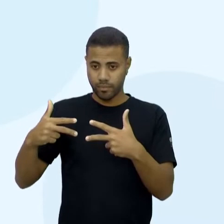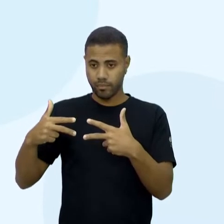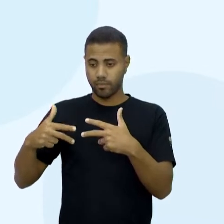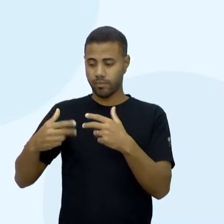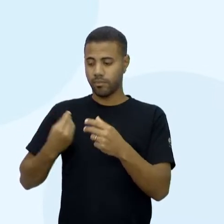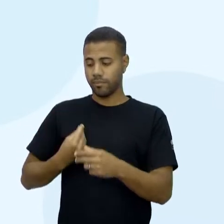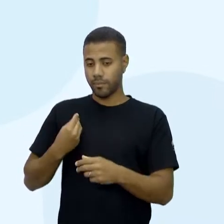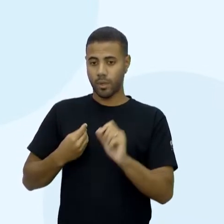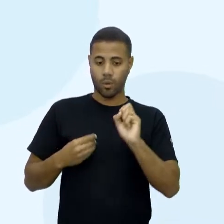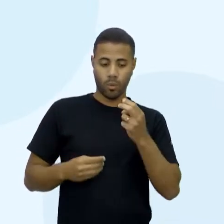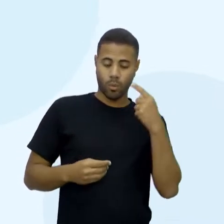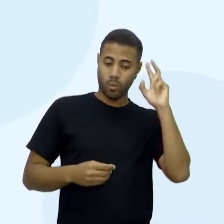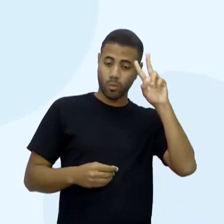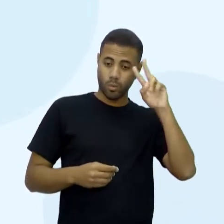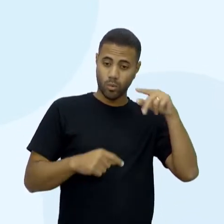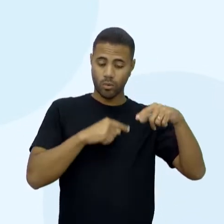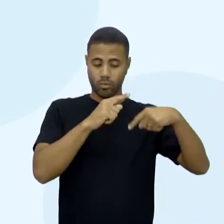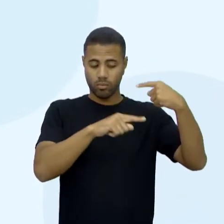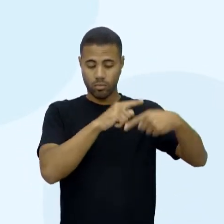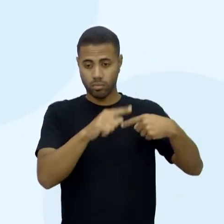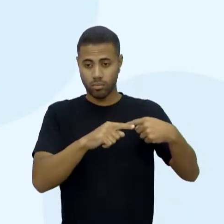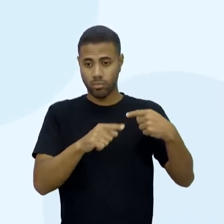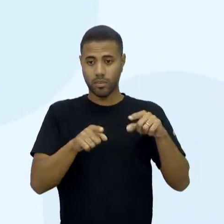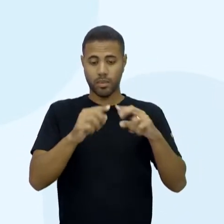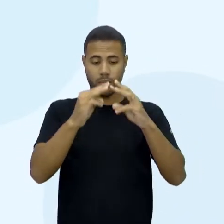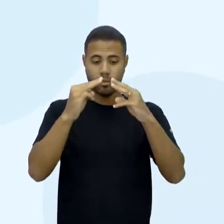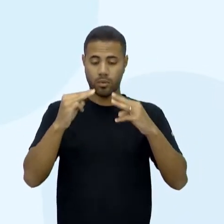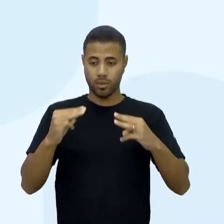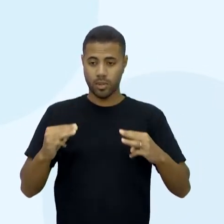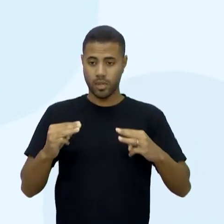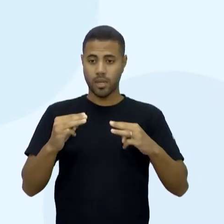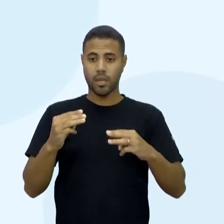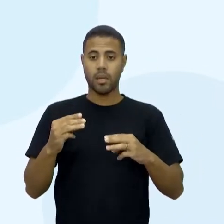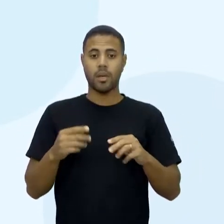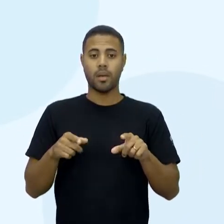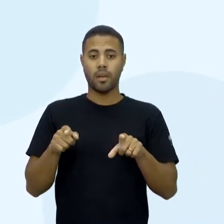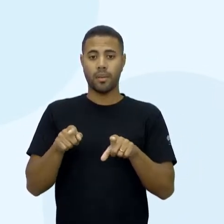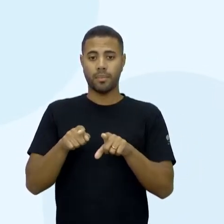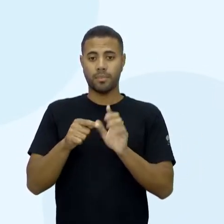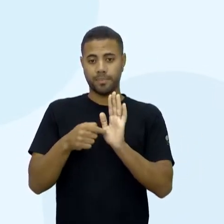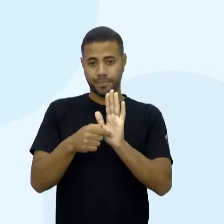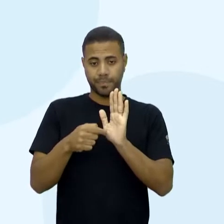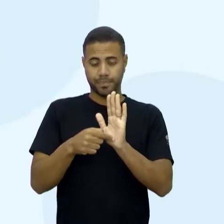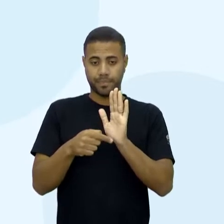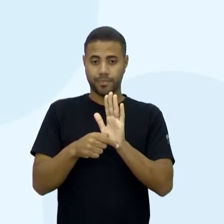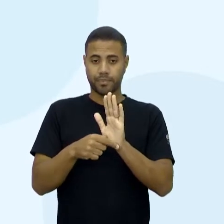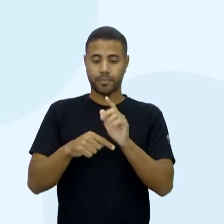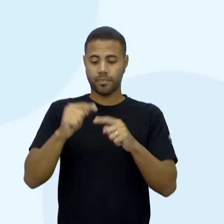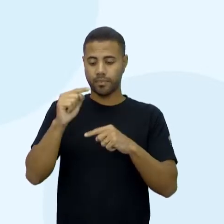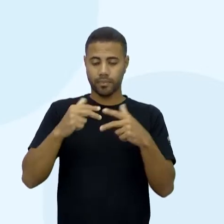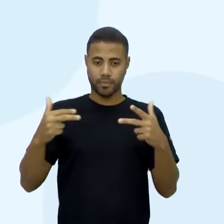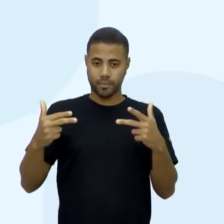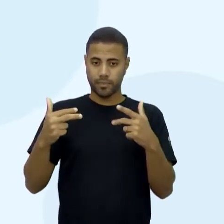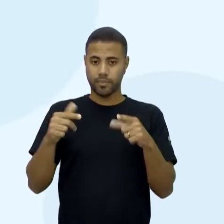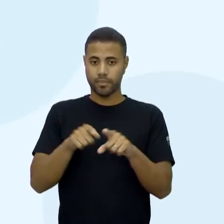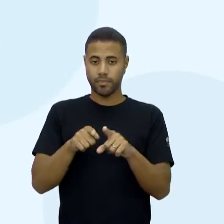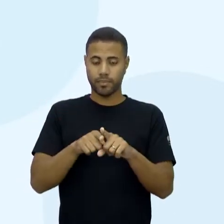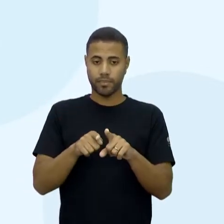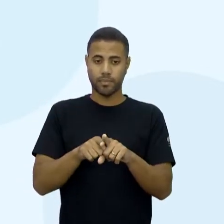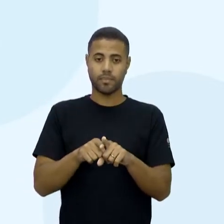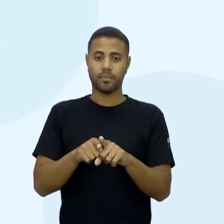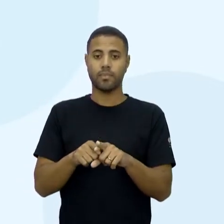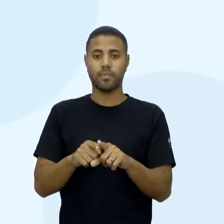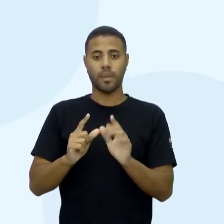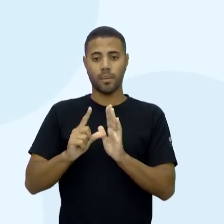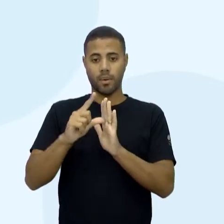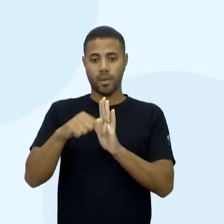vamos aprender sobre a importância dos museus e a preservação do patrimônio material e, por fim, né, depois disso, nós